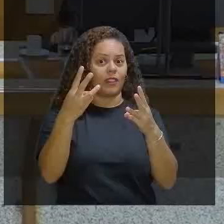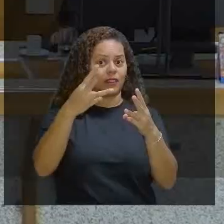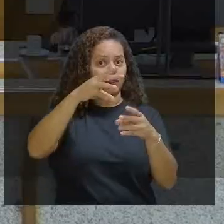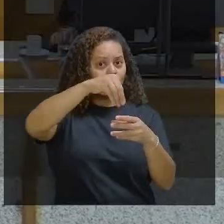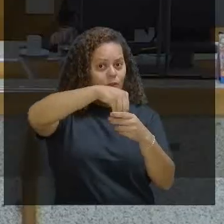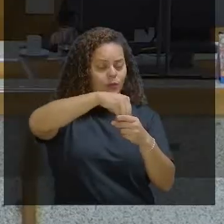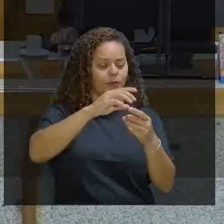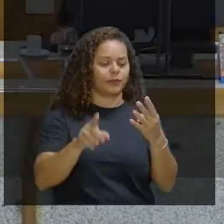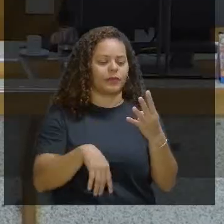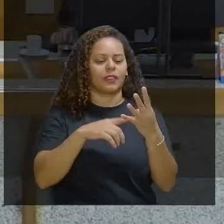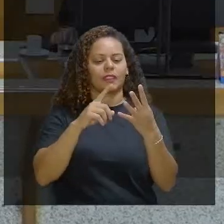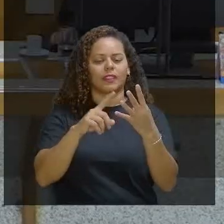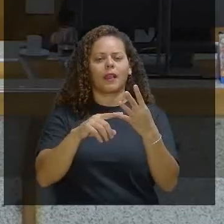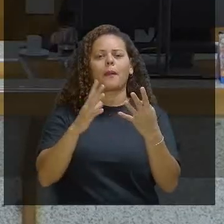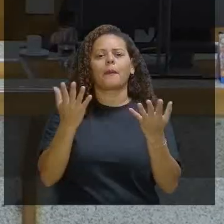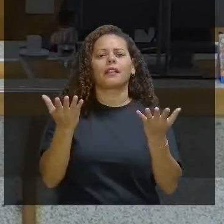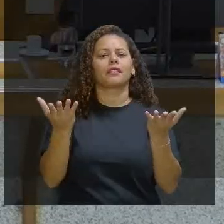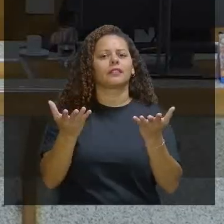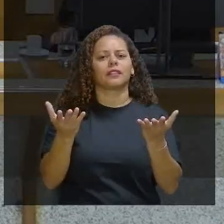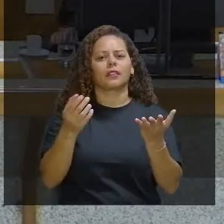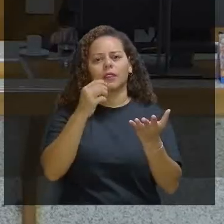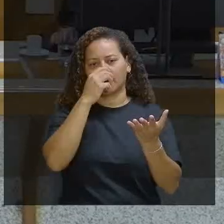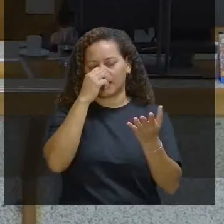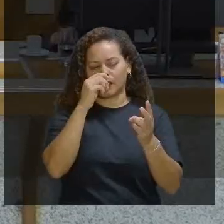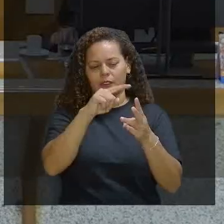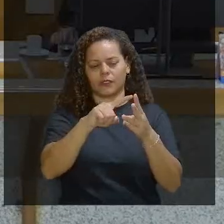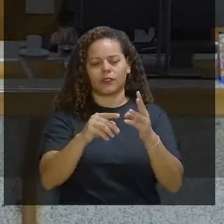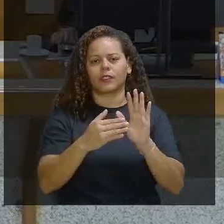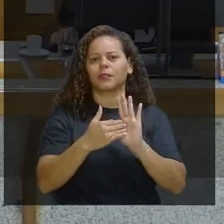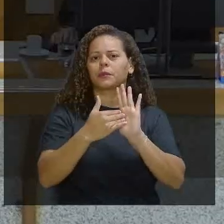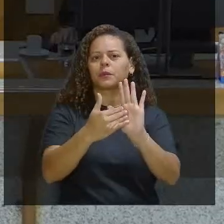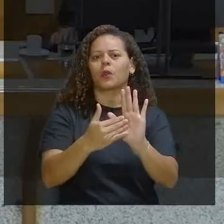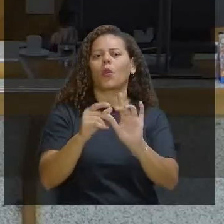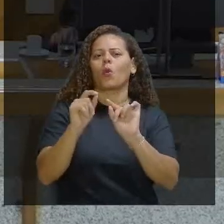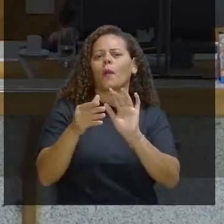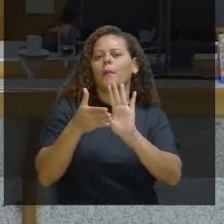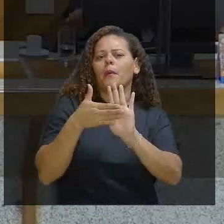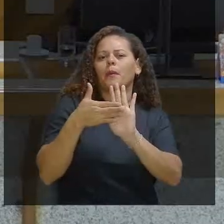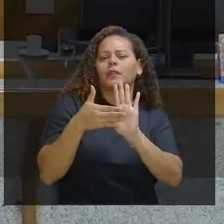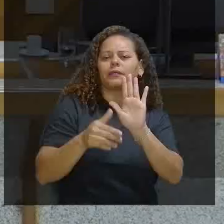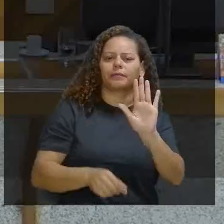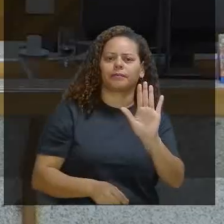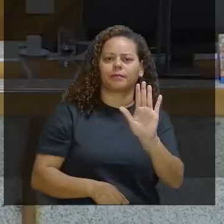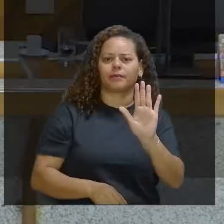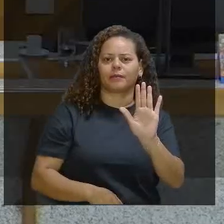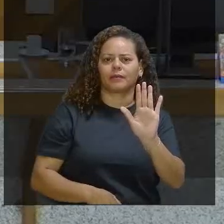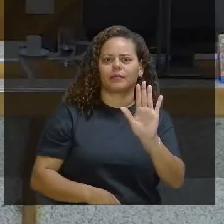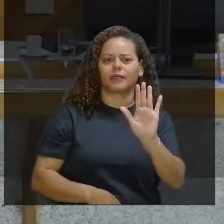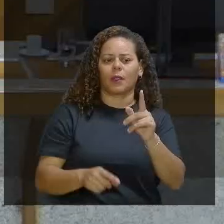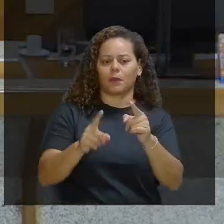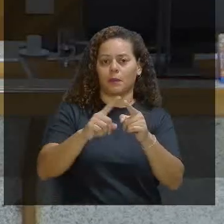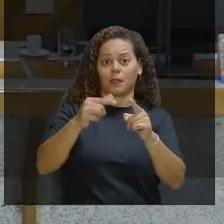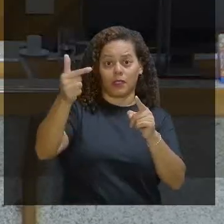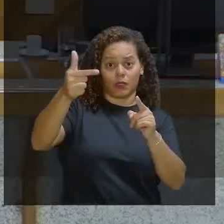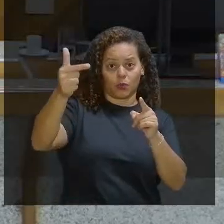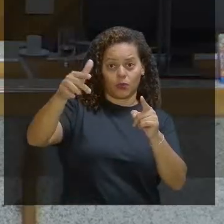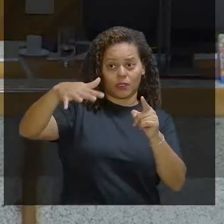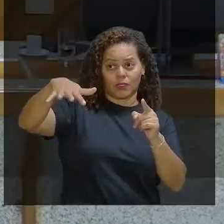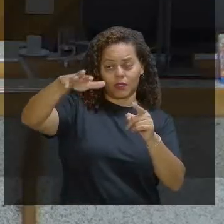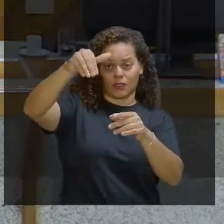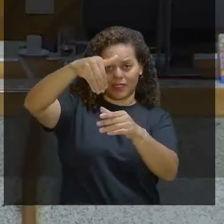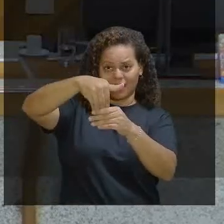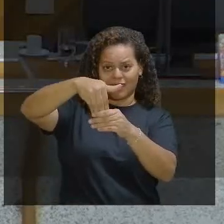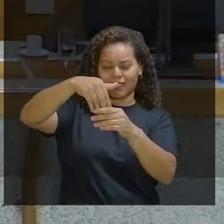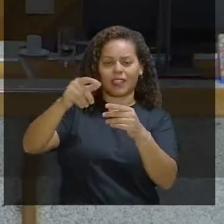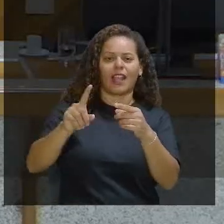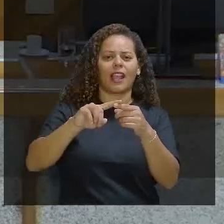atual. E qual é a disposição proposta? O primeiro núcleo, que é a 2ª zona eleitoral, inclui